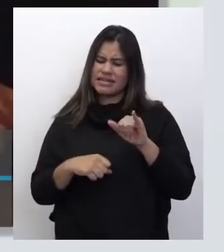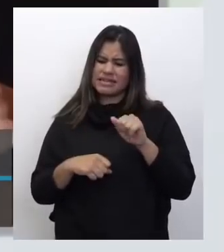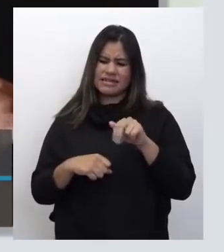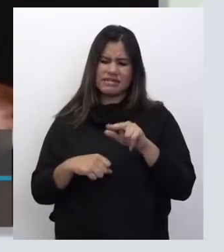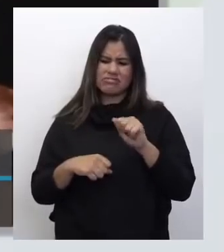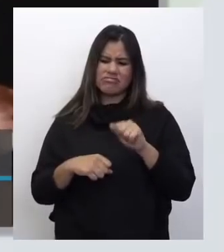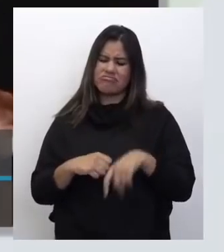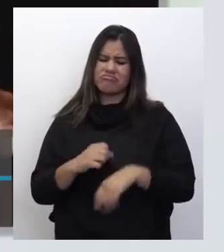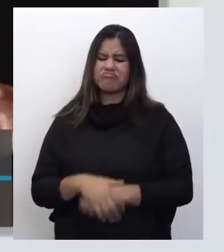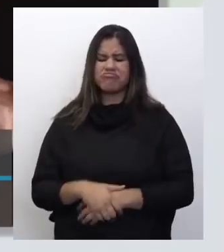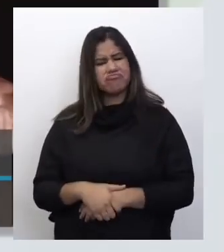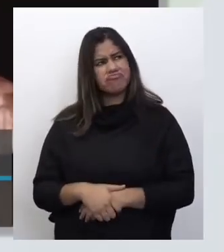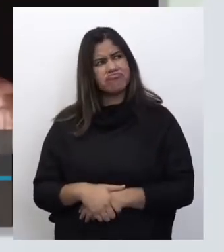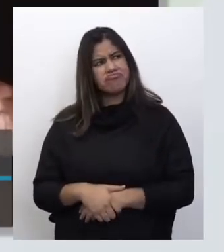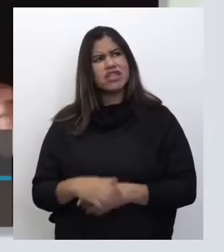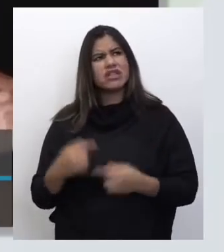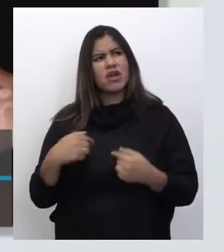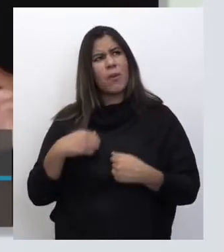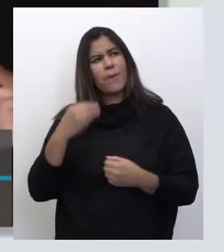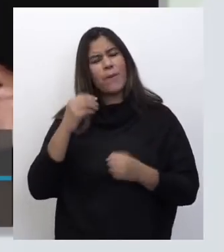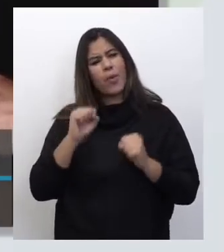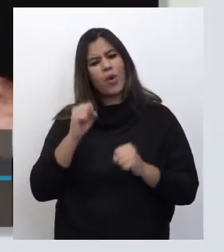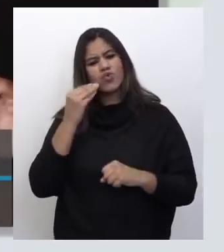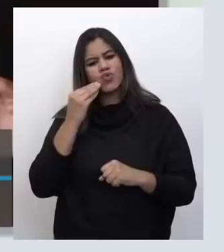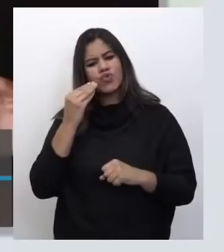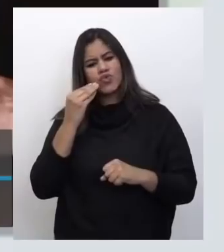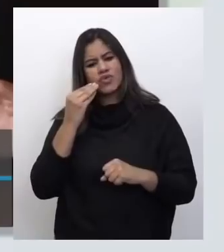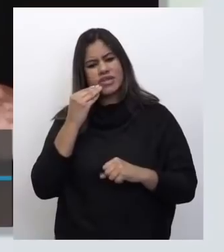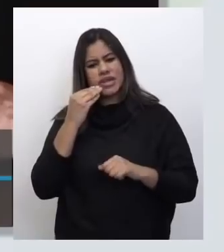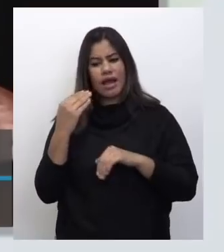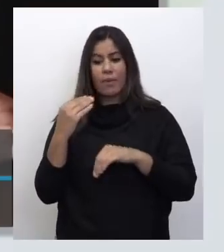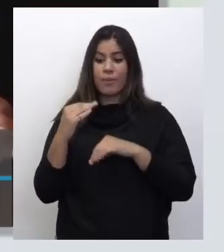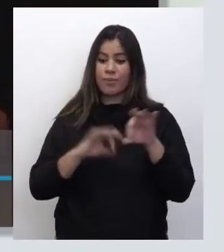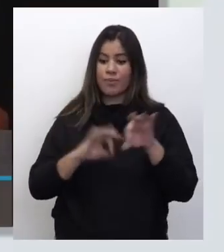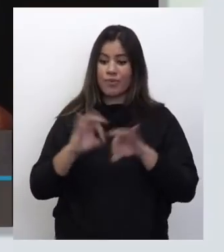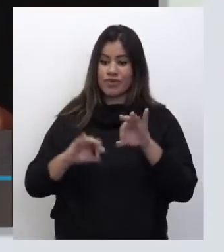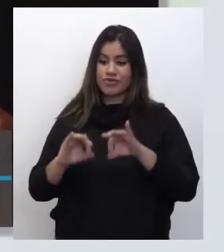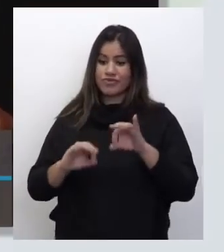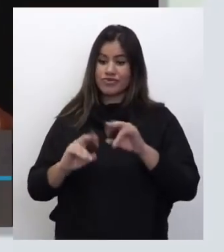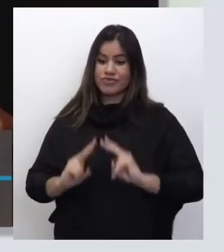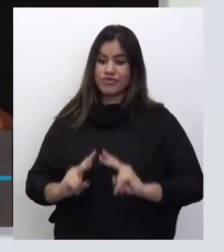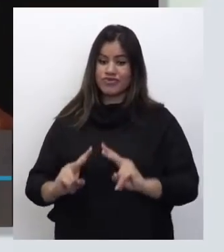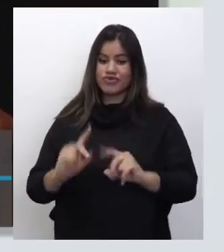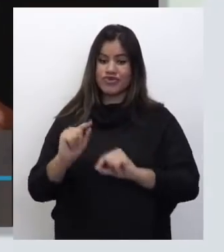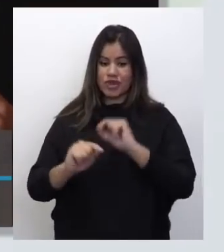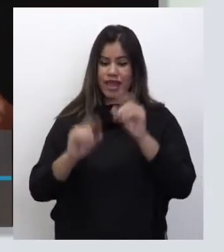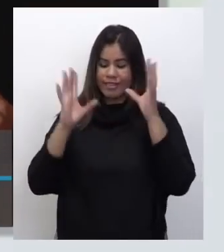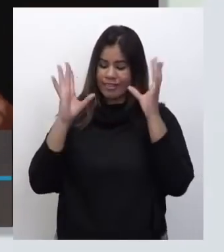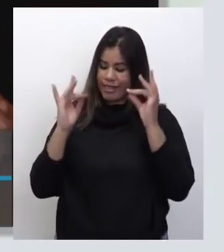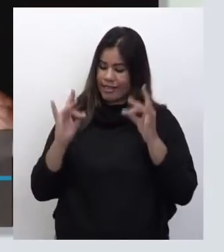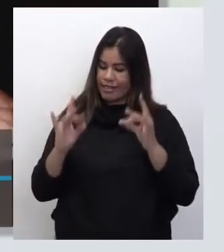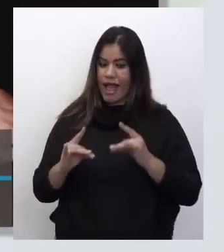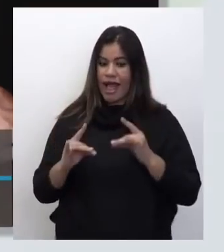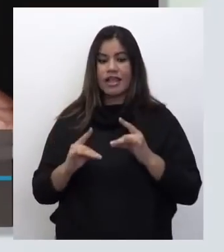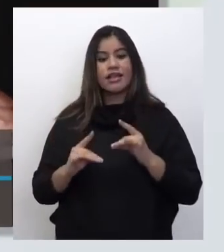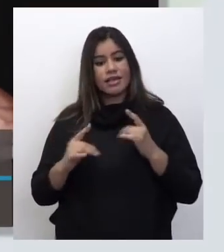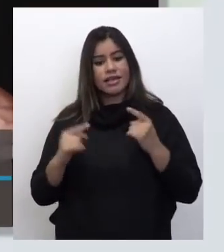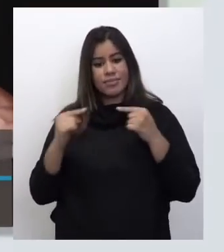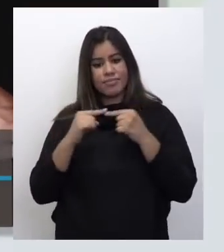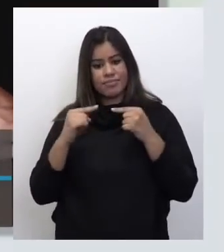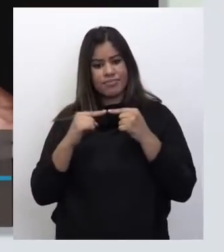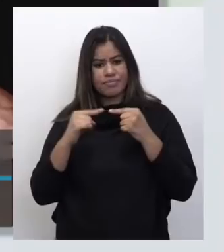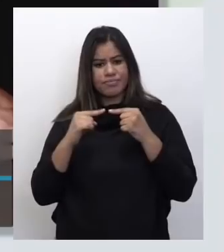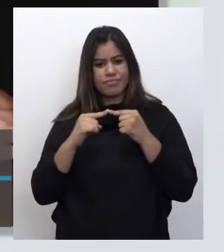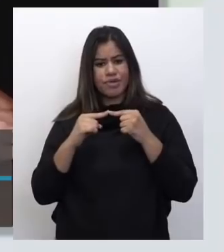de persiana. Então, uma coisa que eu preciso fazer para continuar desenvolvendo meu projeto é fazer alguns detalhes aqui que tornem isso daqui mais parecido